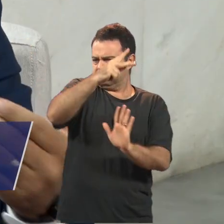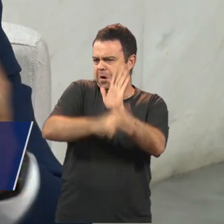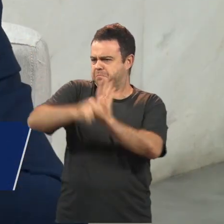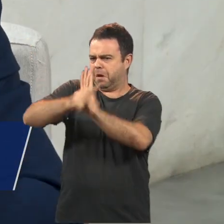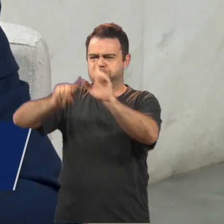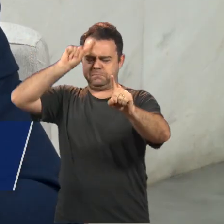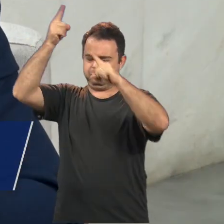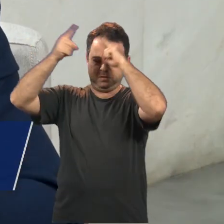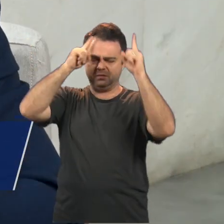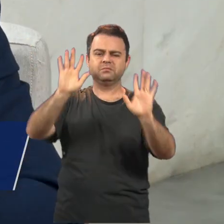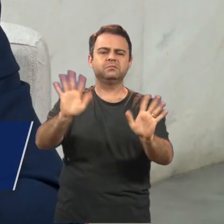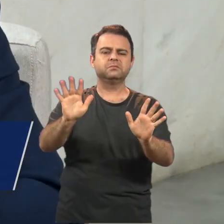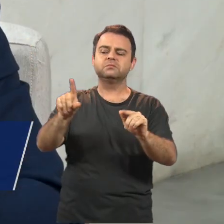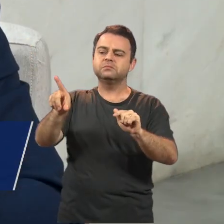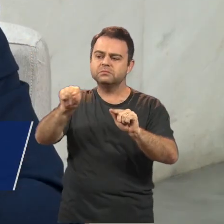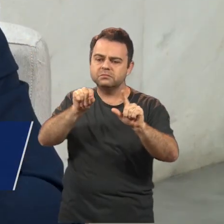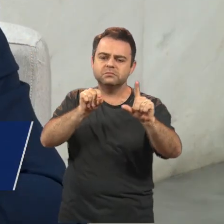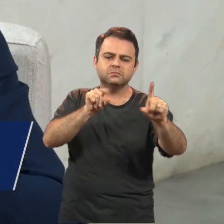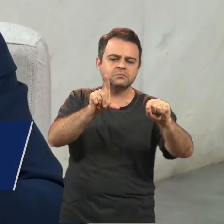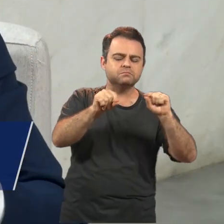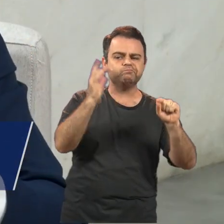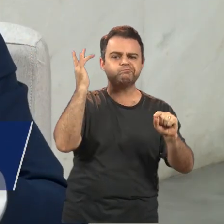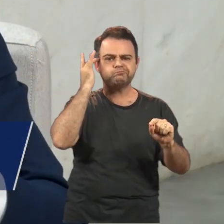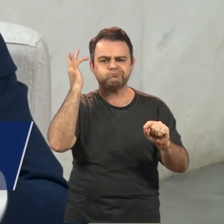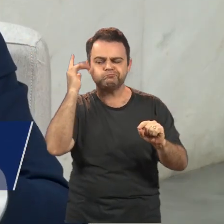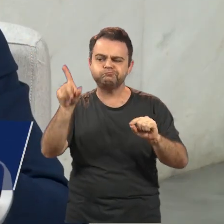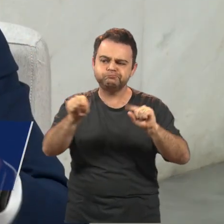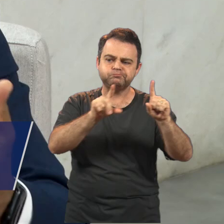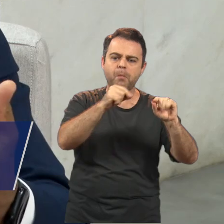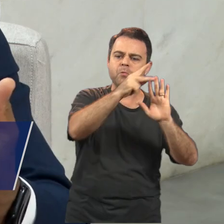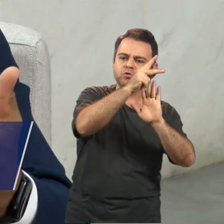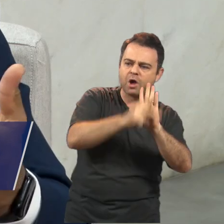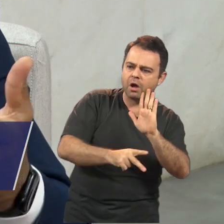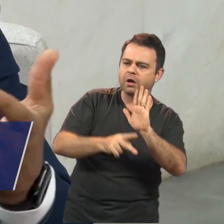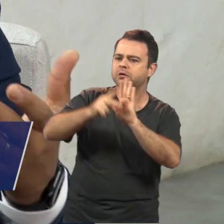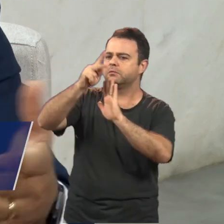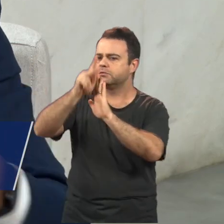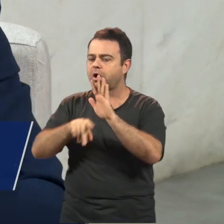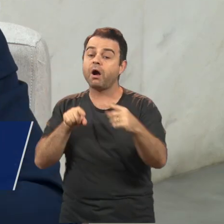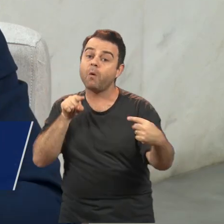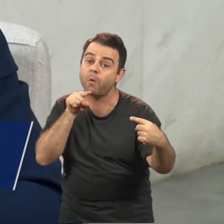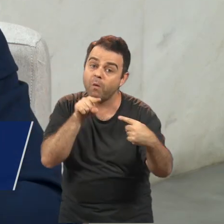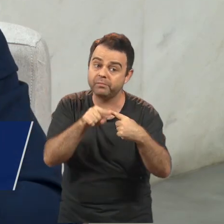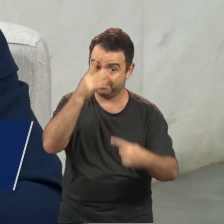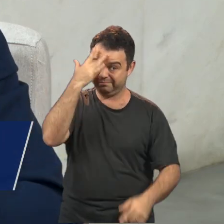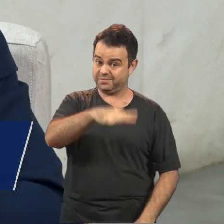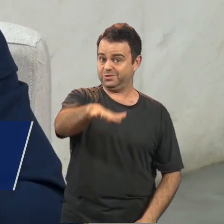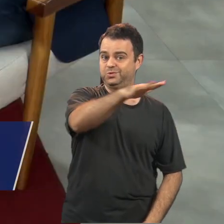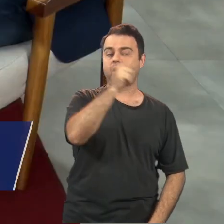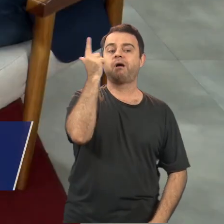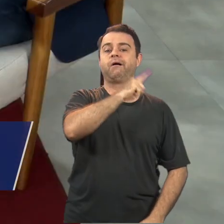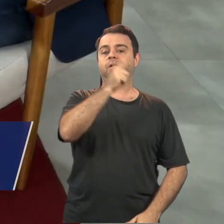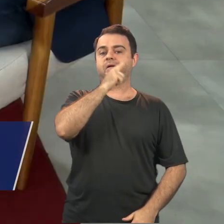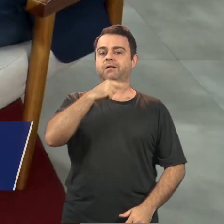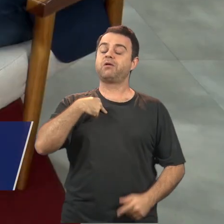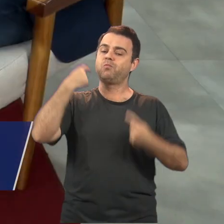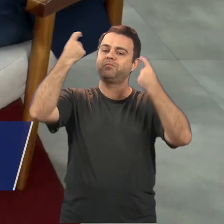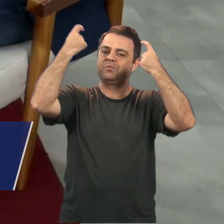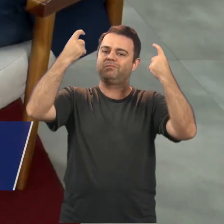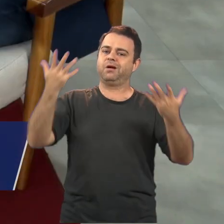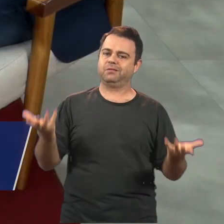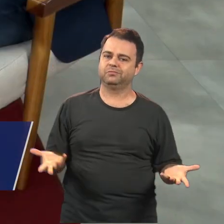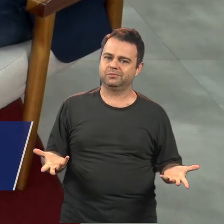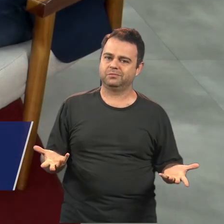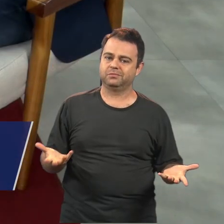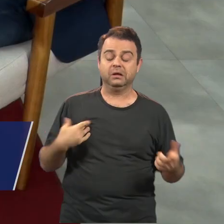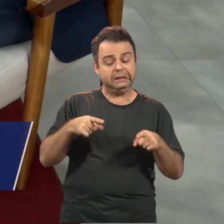tragam benefício para a população. É uma preocupação que eu tenho e, de fato, é uma responsabilidade nossa. Sim. Bom,